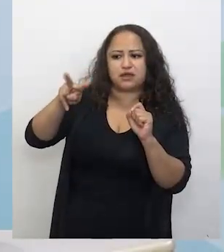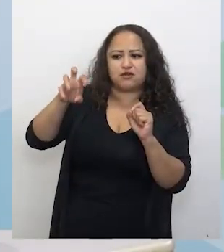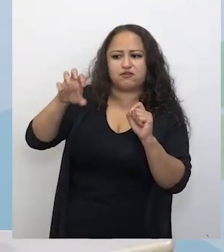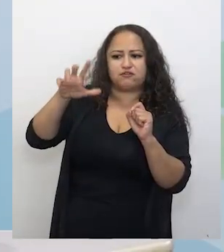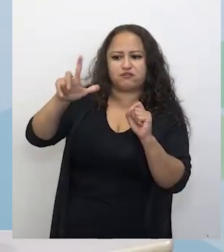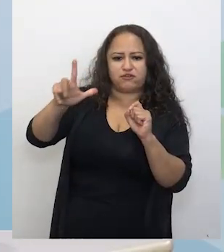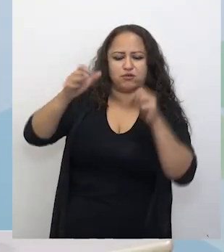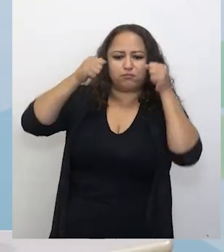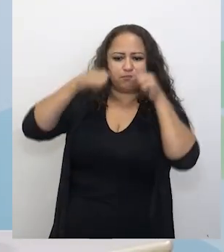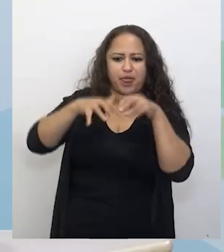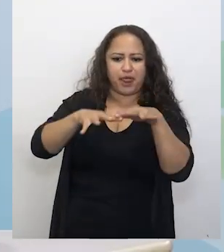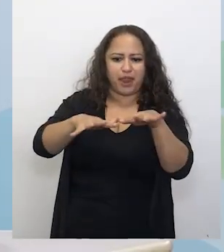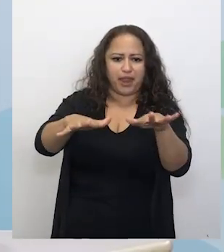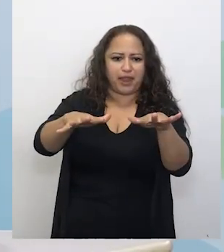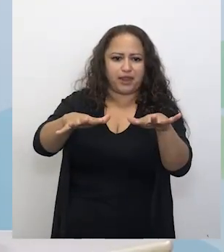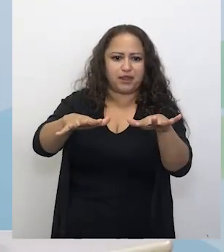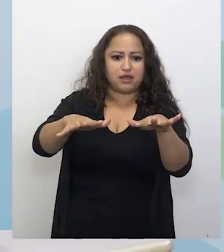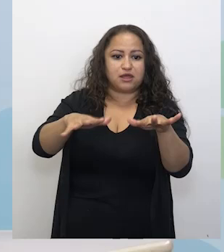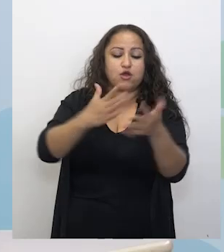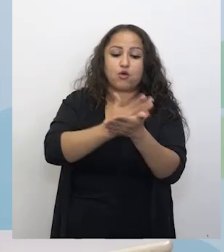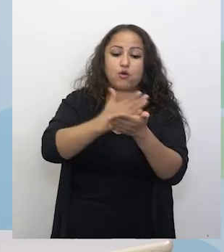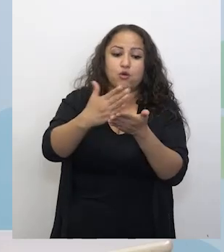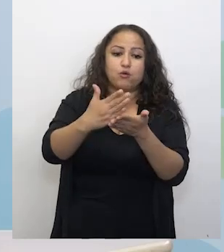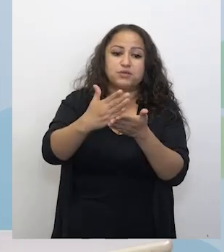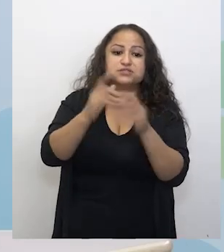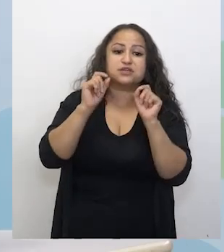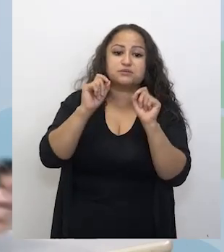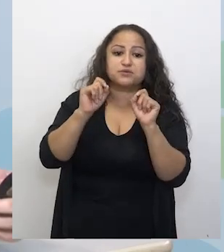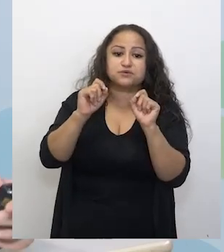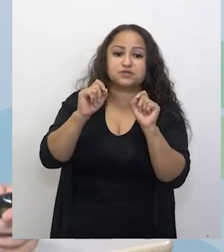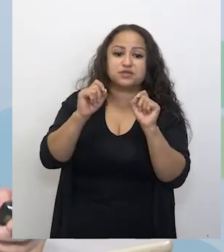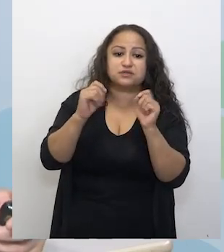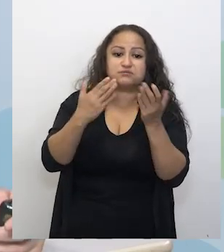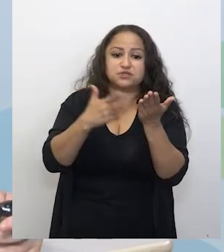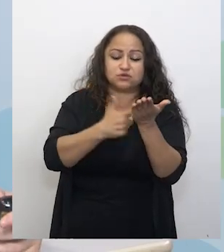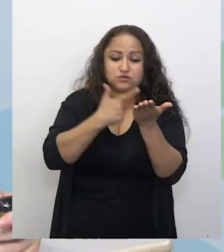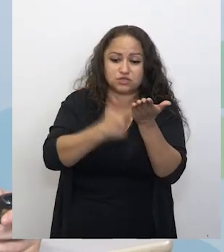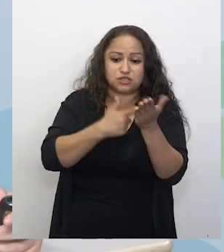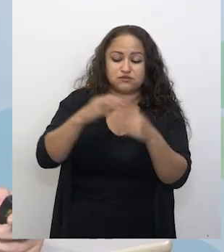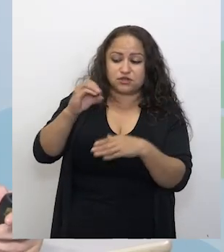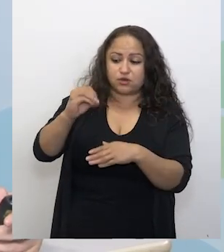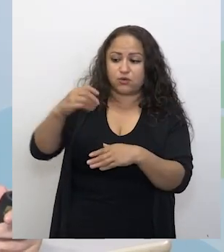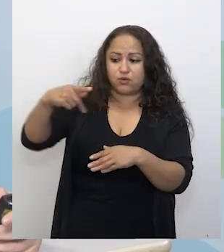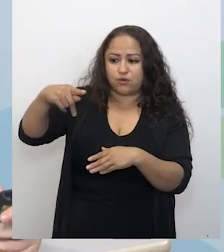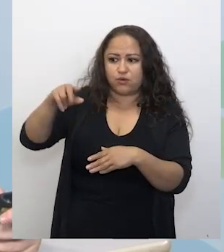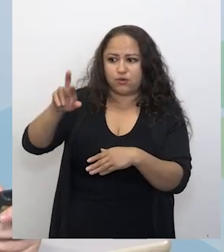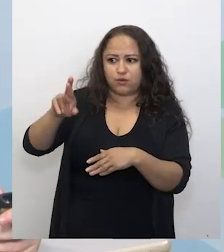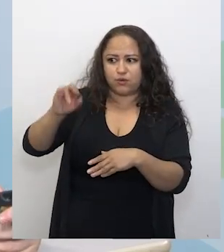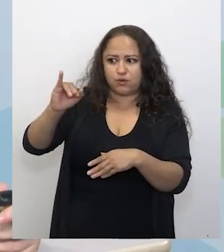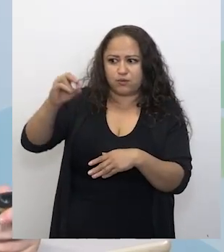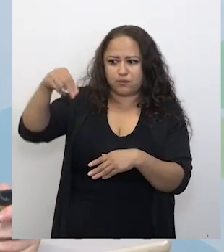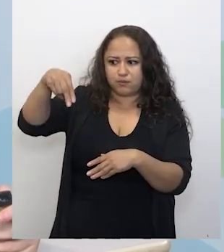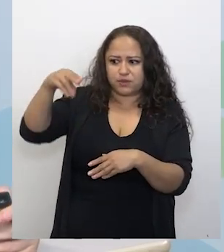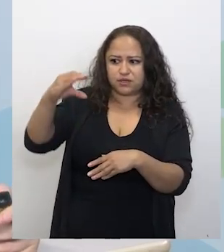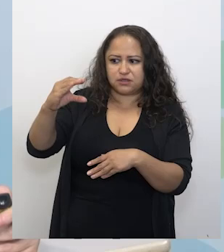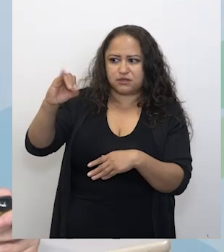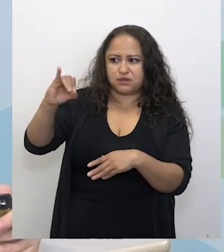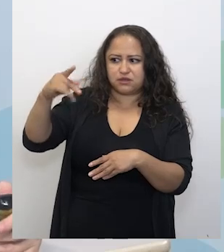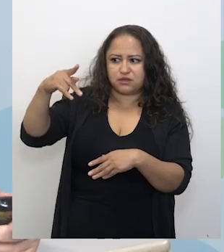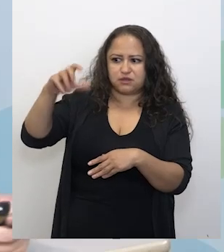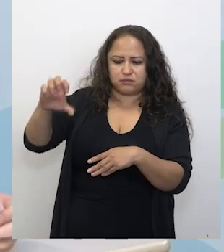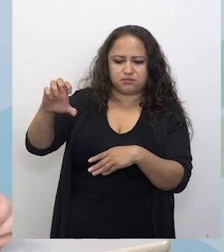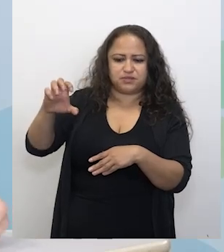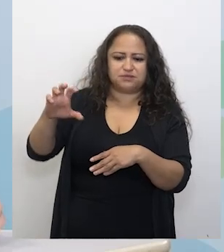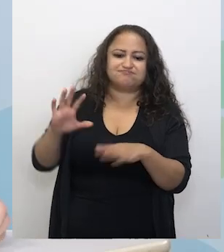popularizando, né, a começar pela sua obra, O Príncipe. Beleza? Pena que o tempo é curto, a gente vai